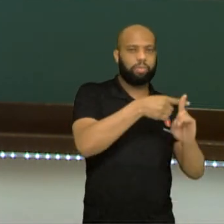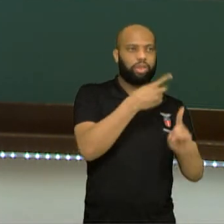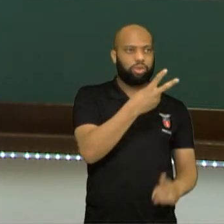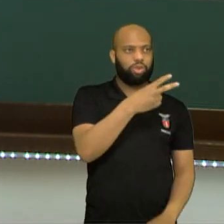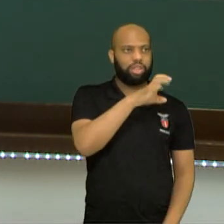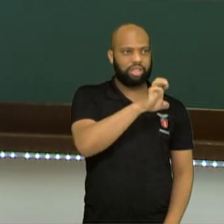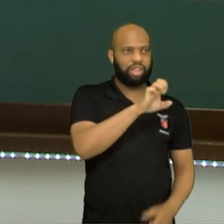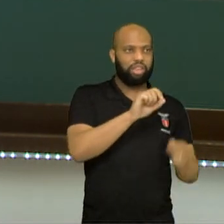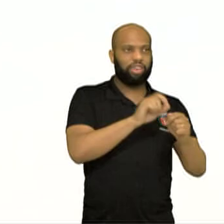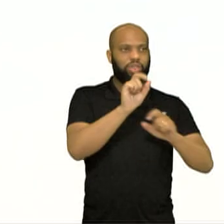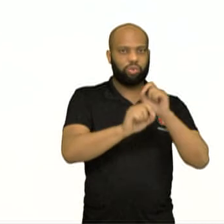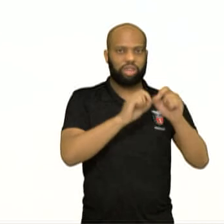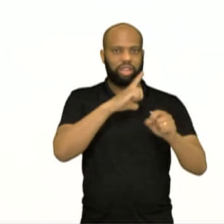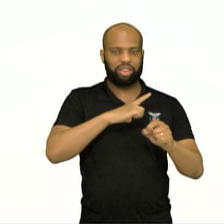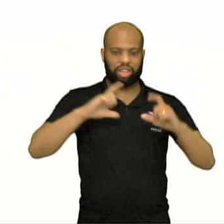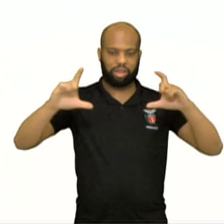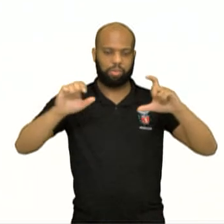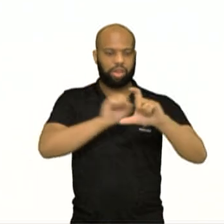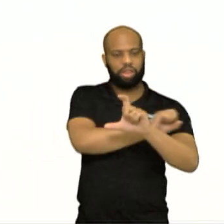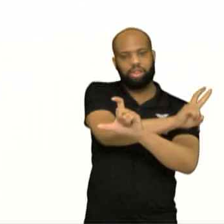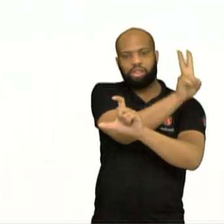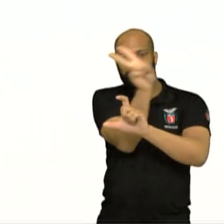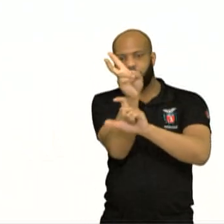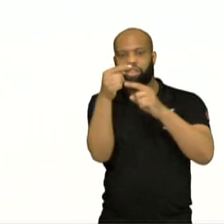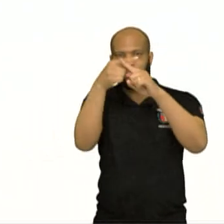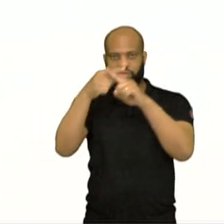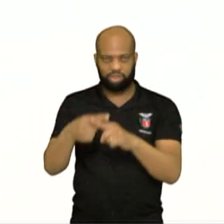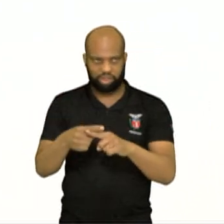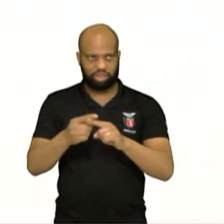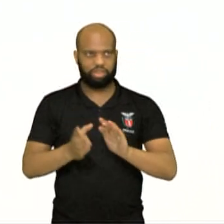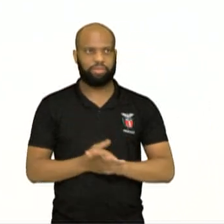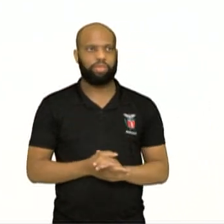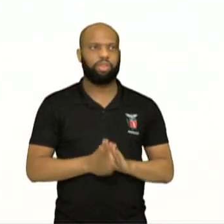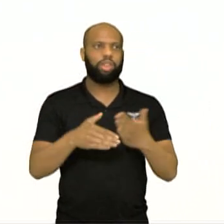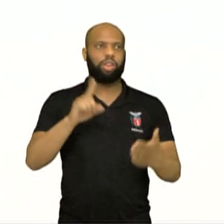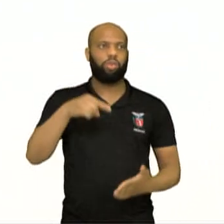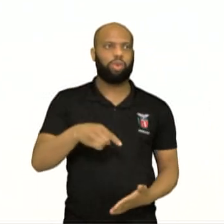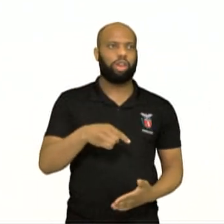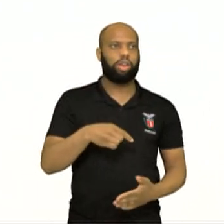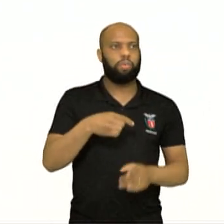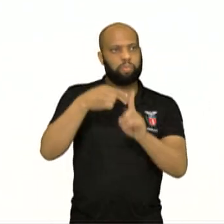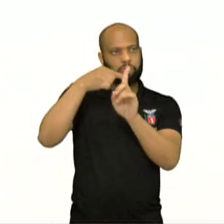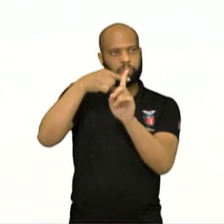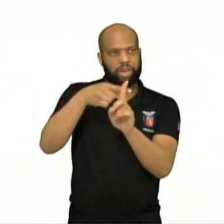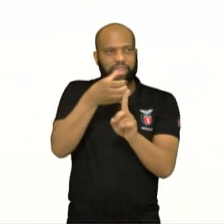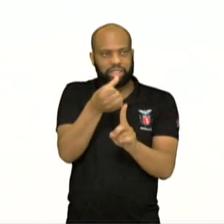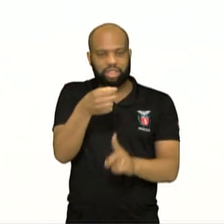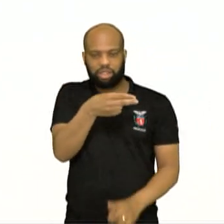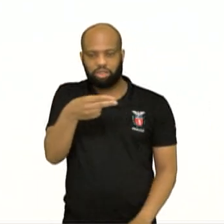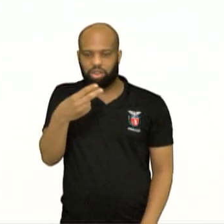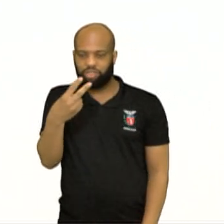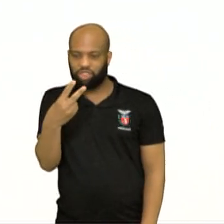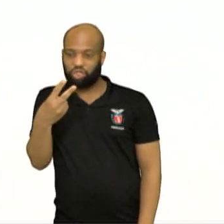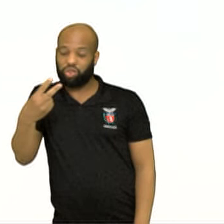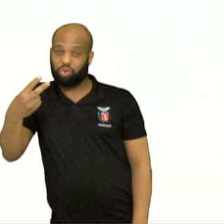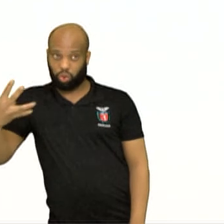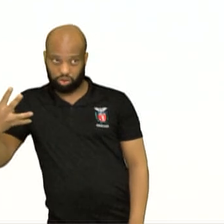2E, multiplicação distributiva. Mais 6, igual a 3 vezes 8, 24.